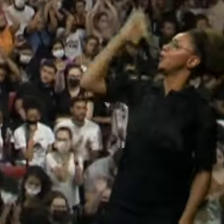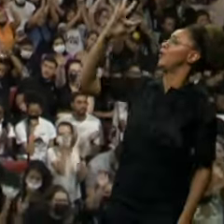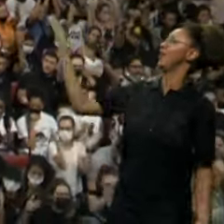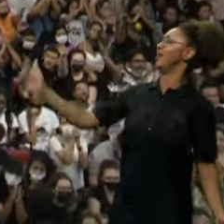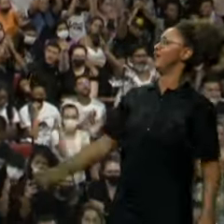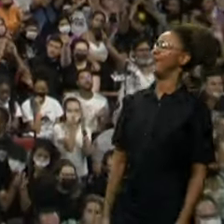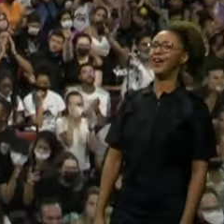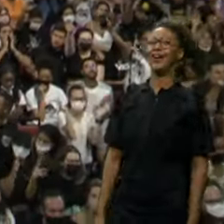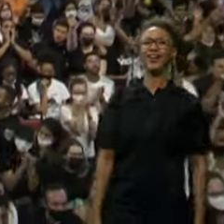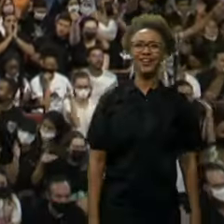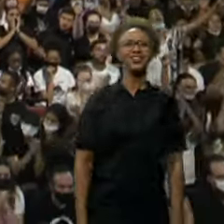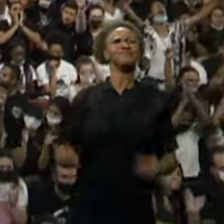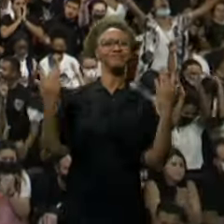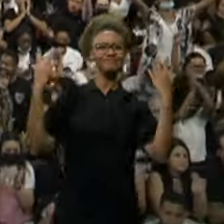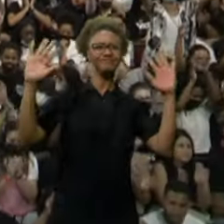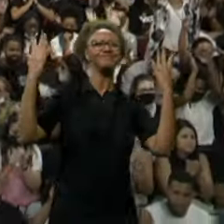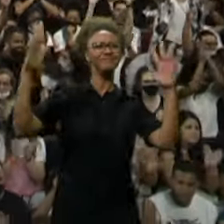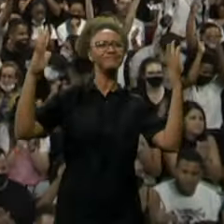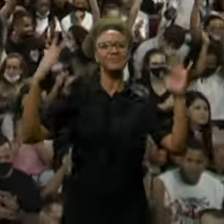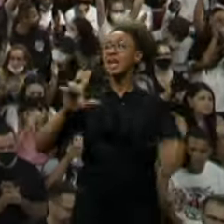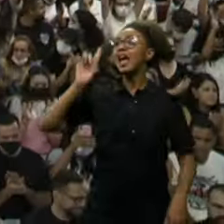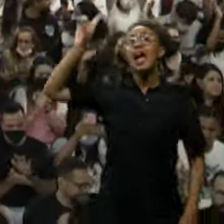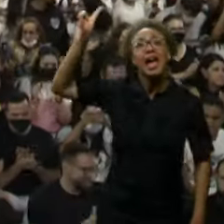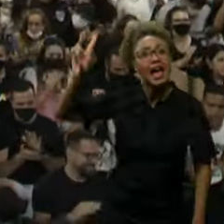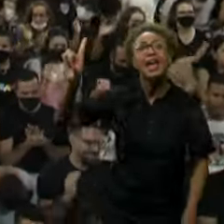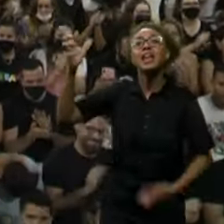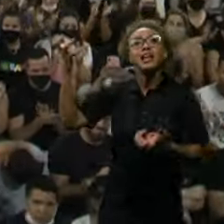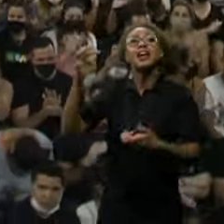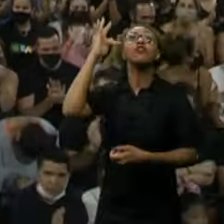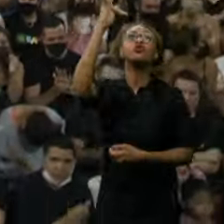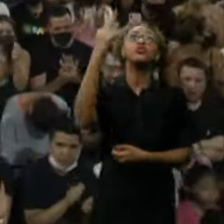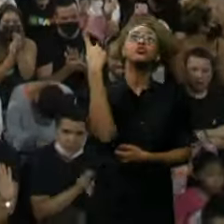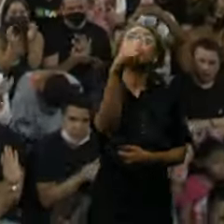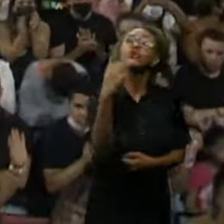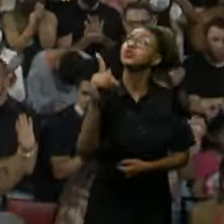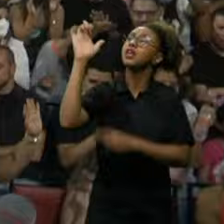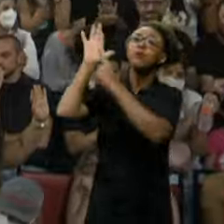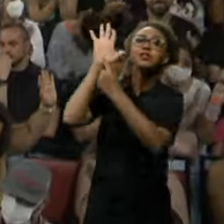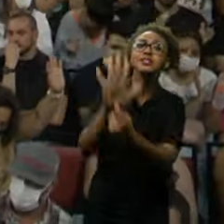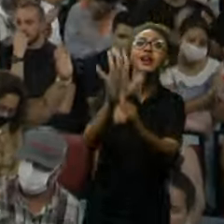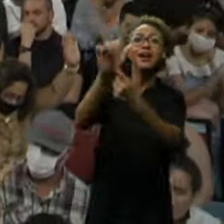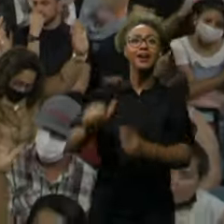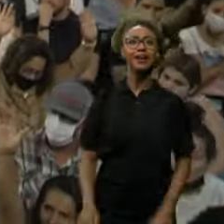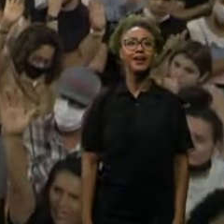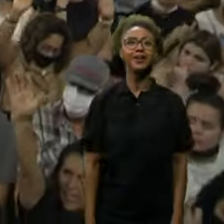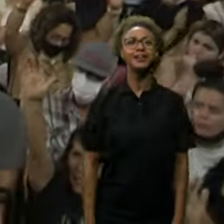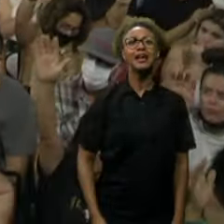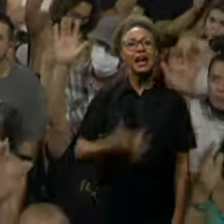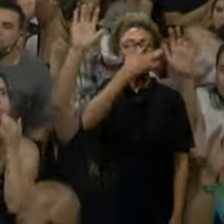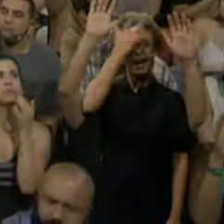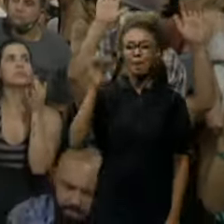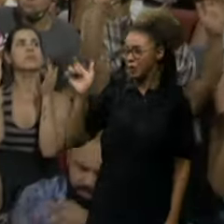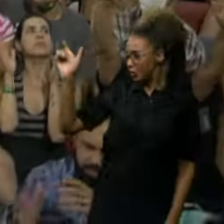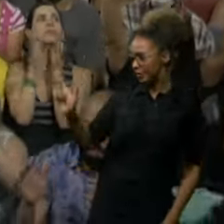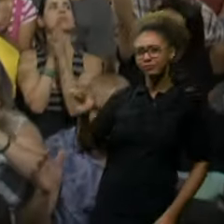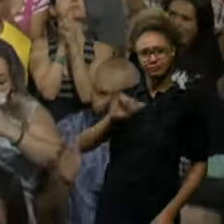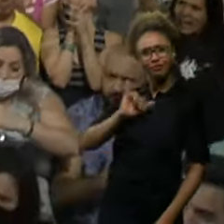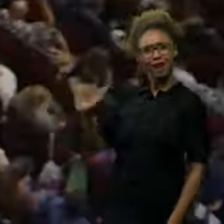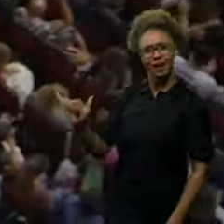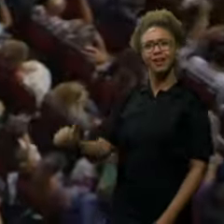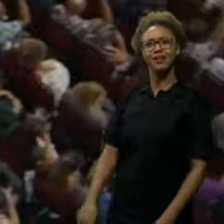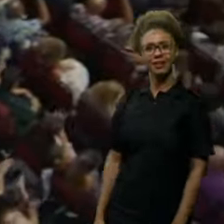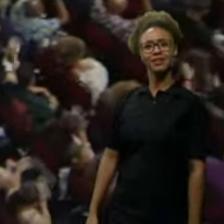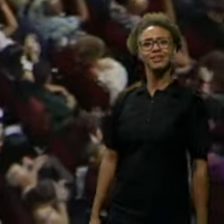futuro tem uns quer ver lá o teu futuro olha para quem tá do teu lado e